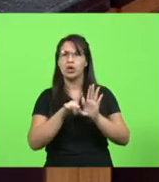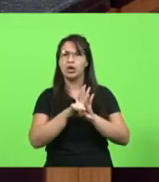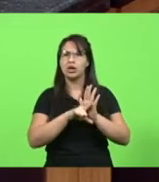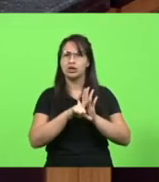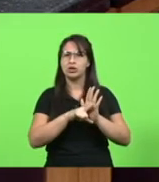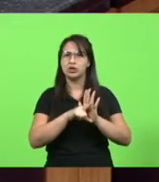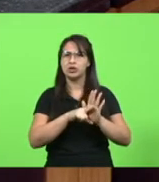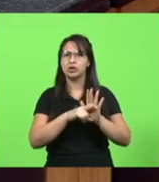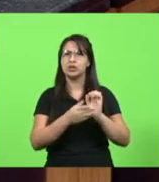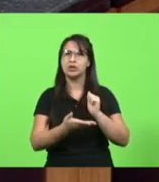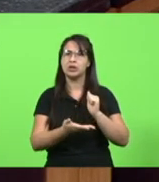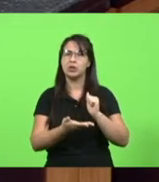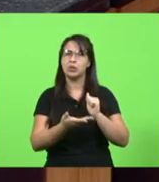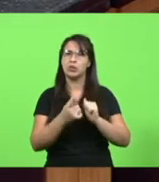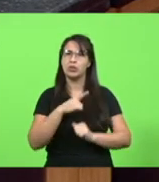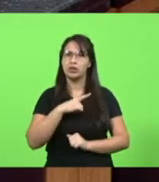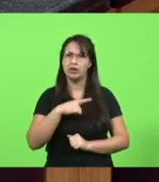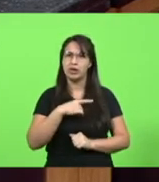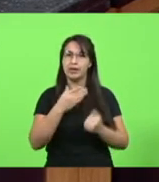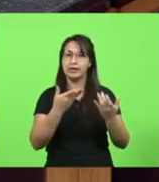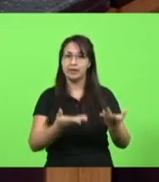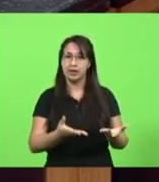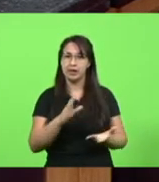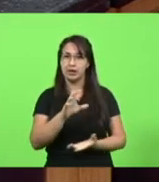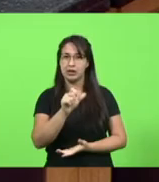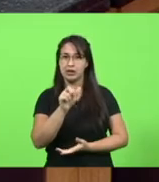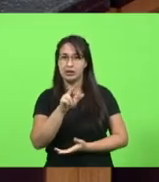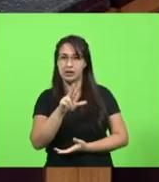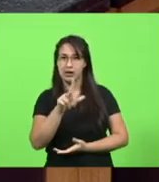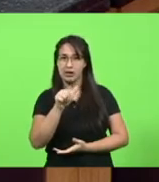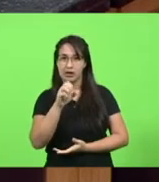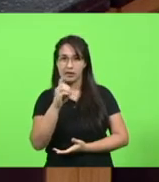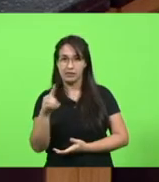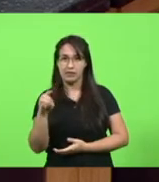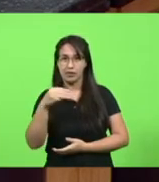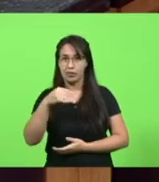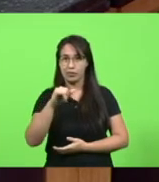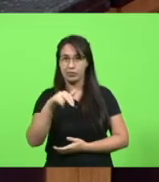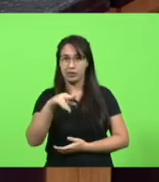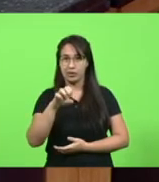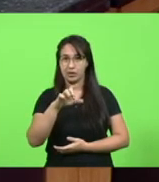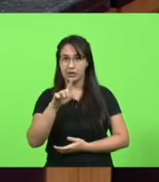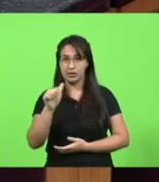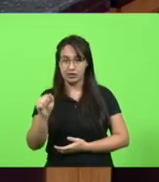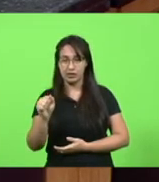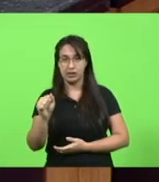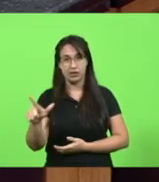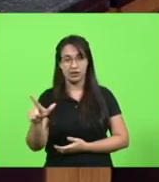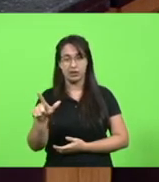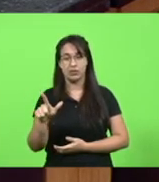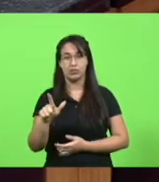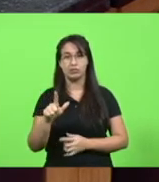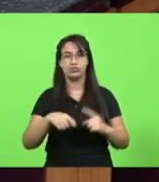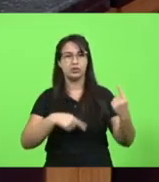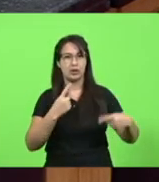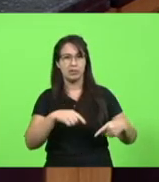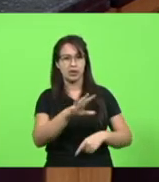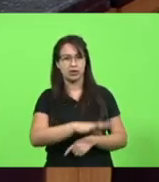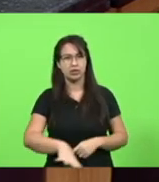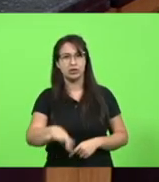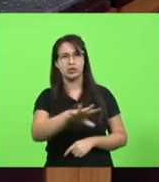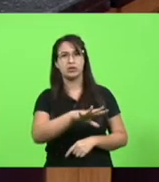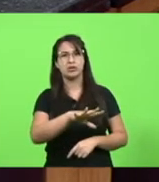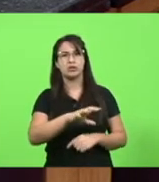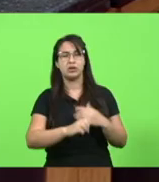sobre carvão mineral. Temos que realizar um amplo debate junto à sociedade, aos trabalhadores e às